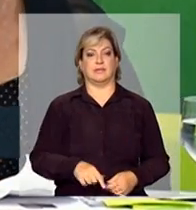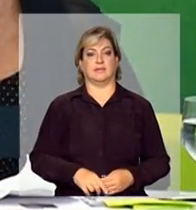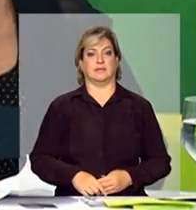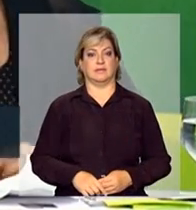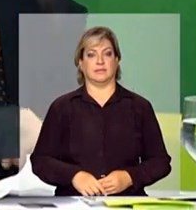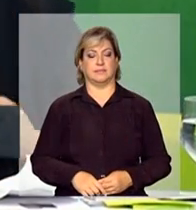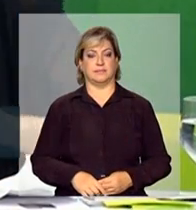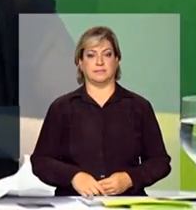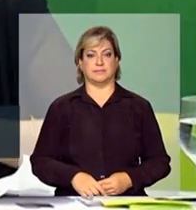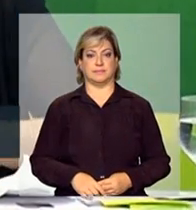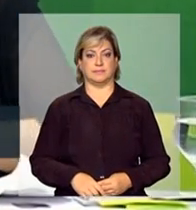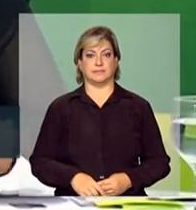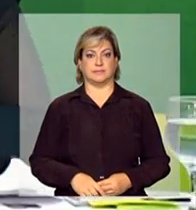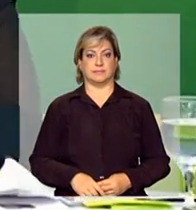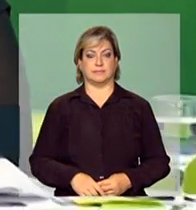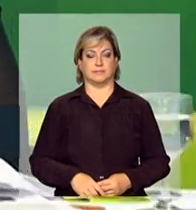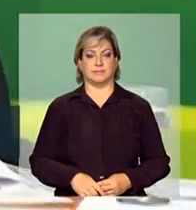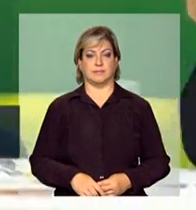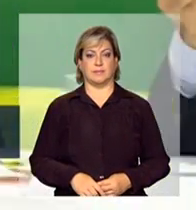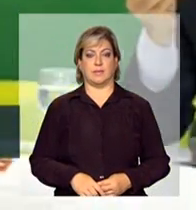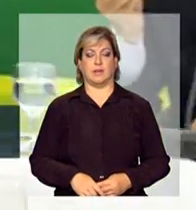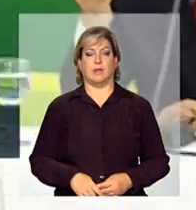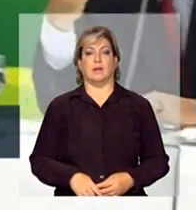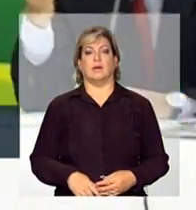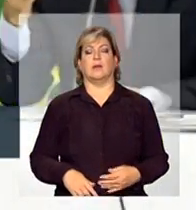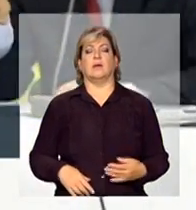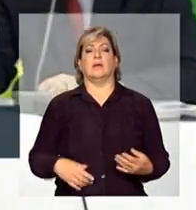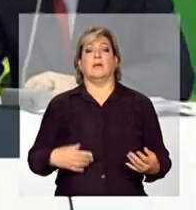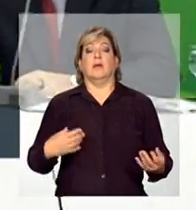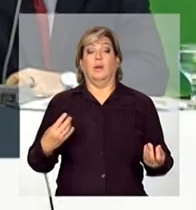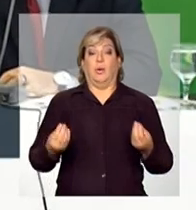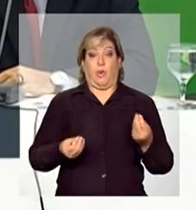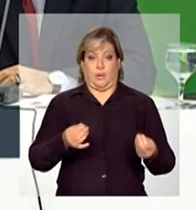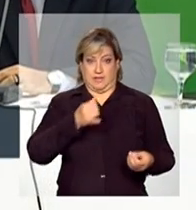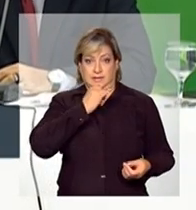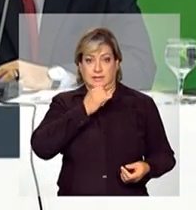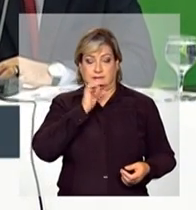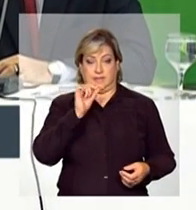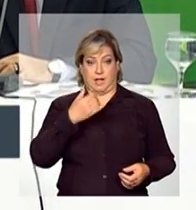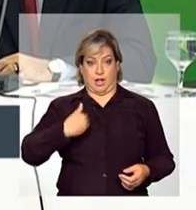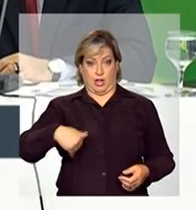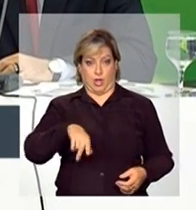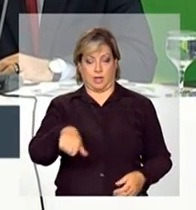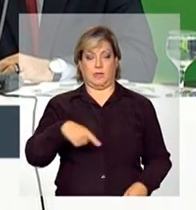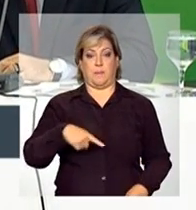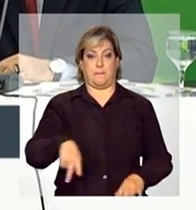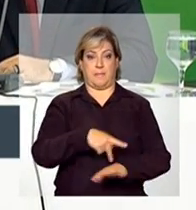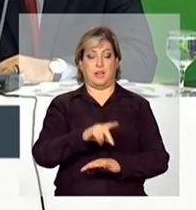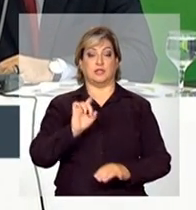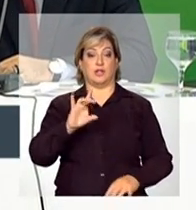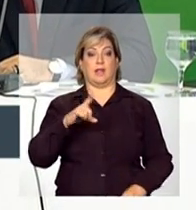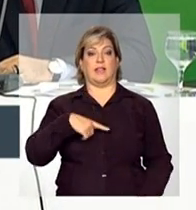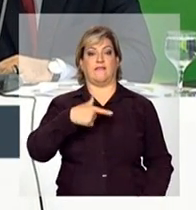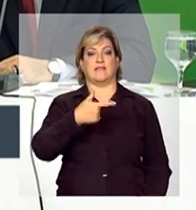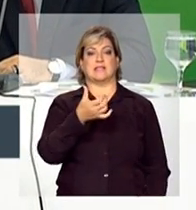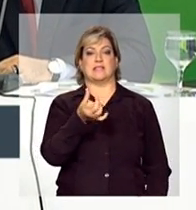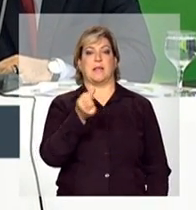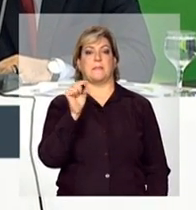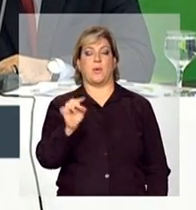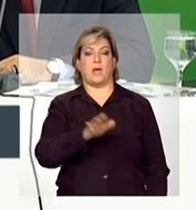indicadores é simples como é que você pode considerar num país como o nosso que só tem 26.000 crianças com 5 anos